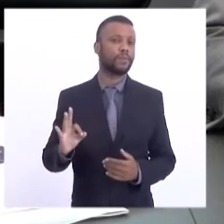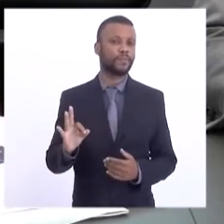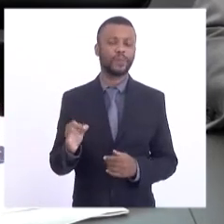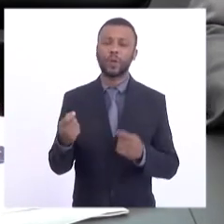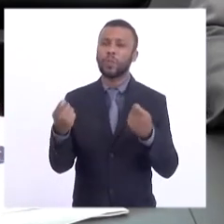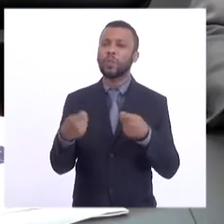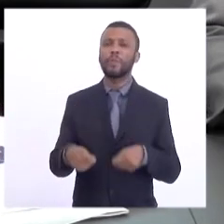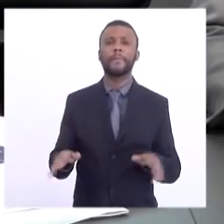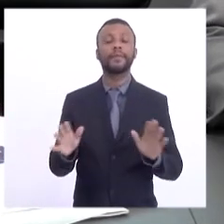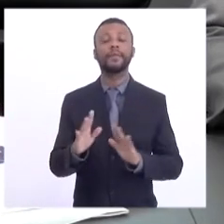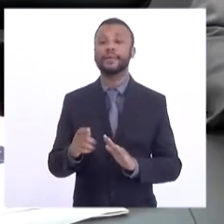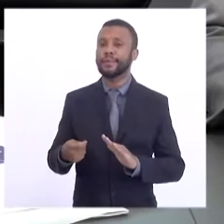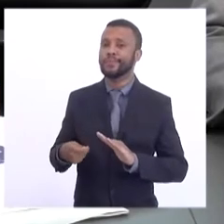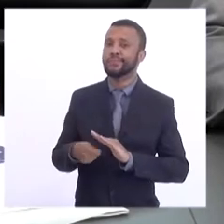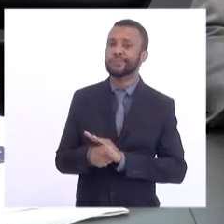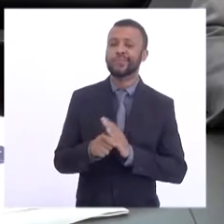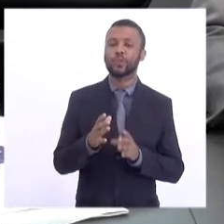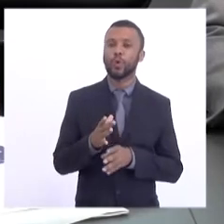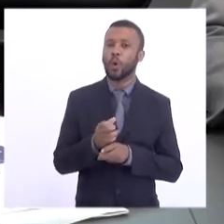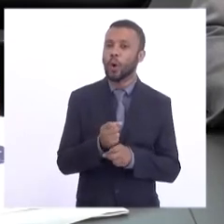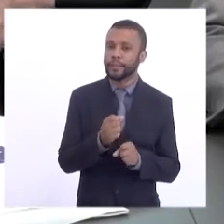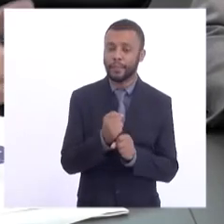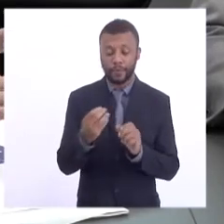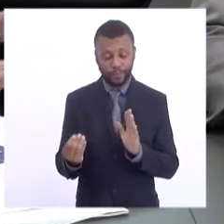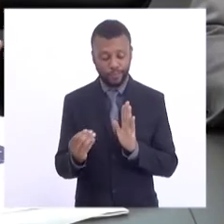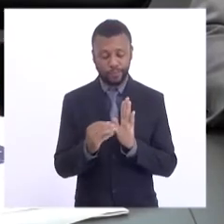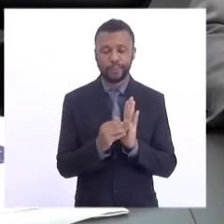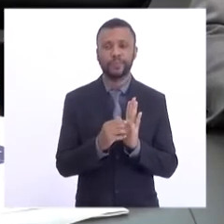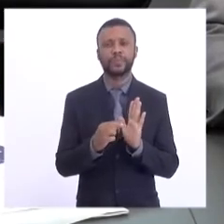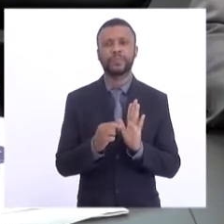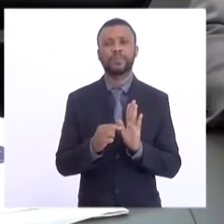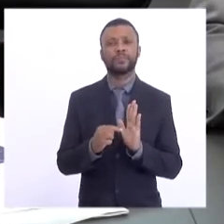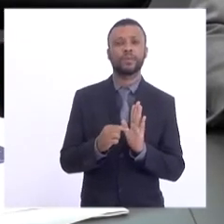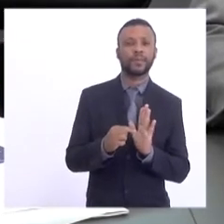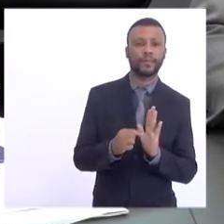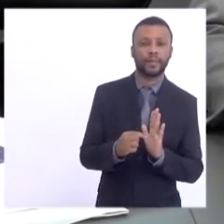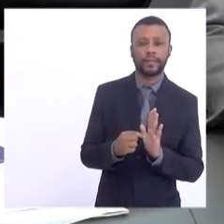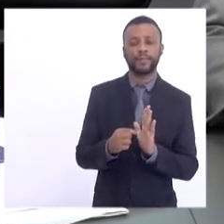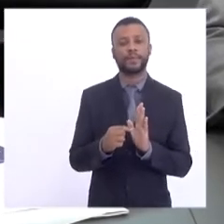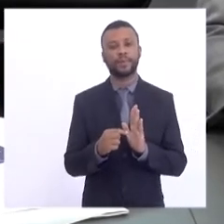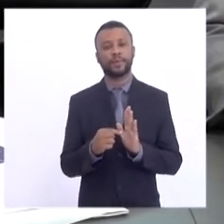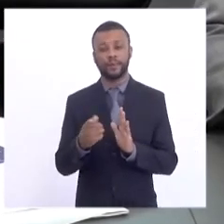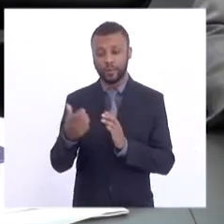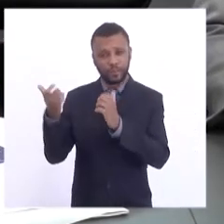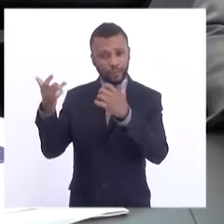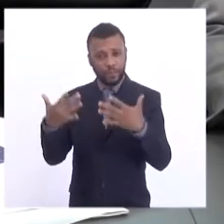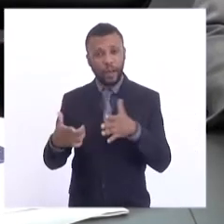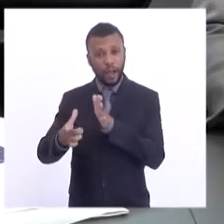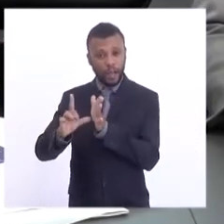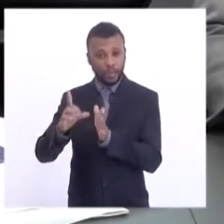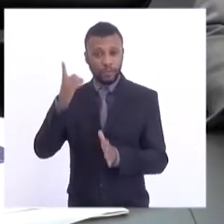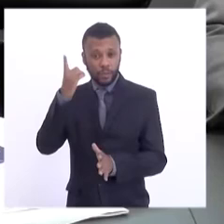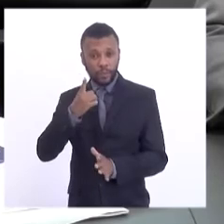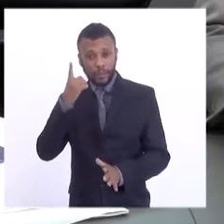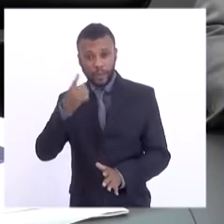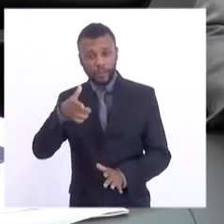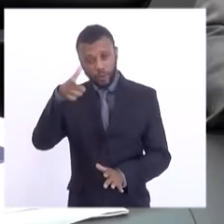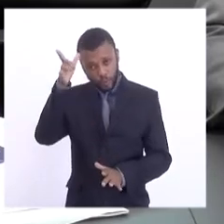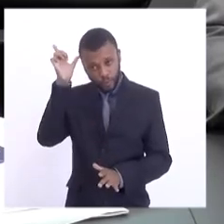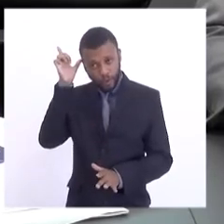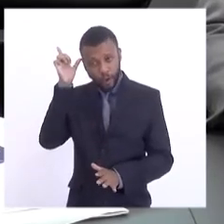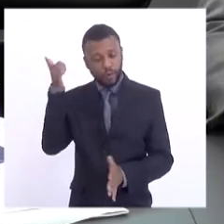entrar no orçamento para aqueles dois instrumentos que são presos na mesma lei citado pelo Deputado Luiz Paulo 4320/64